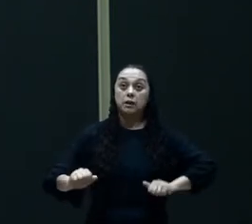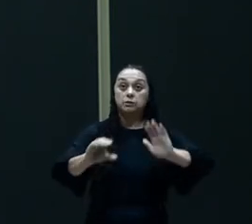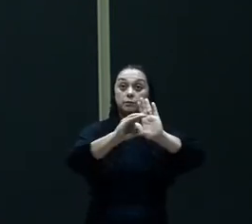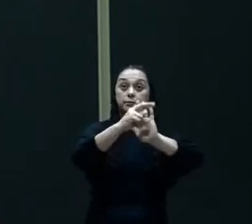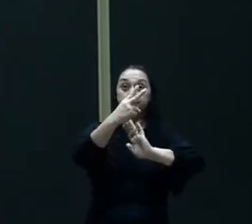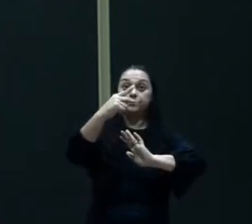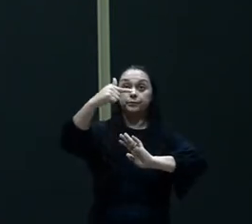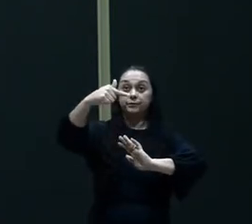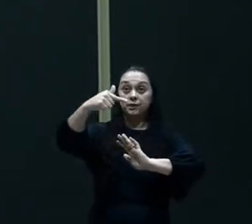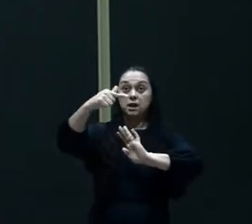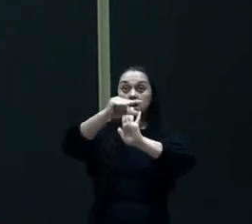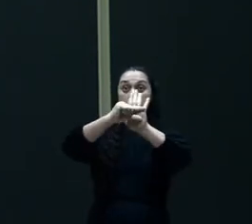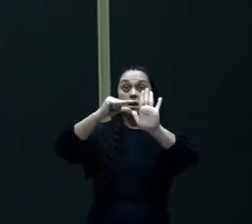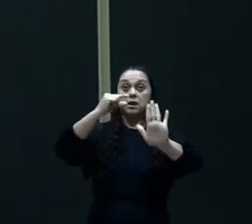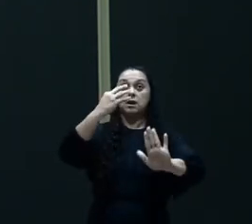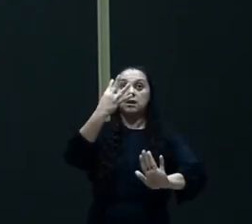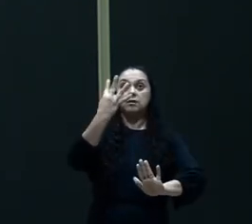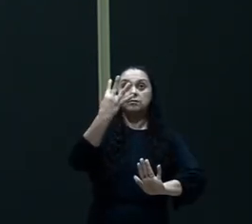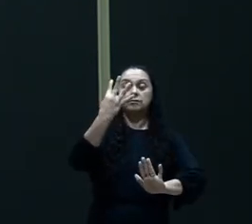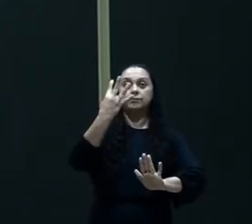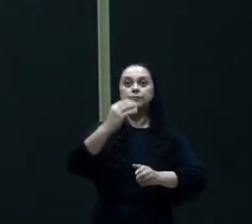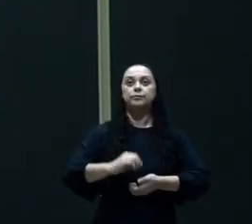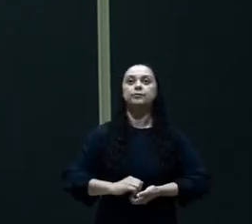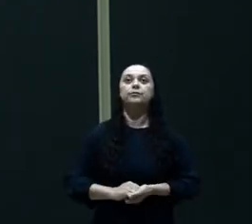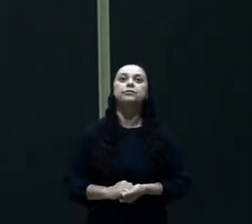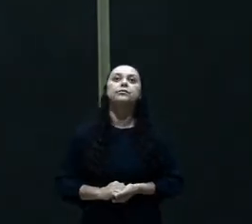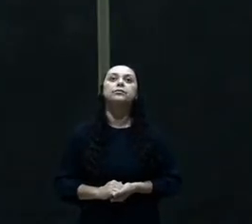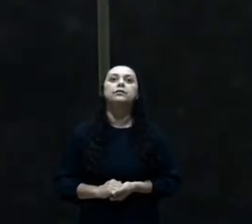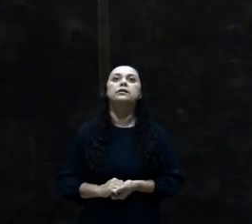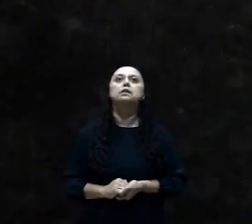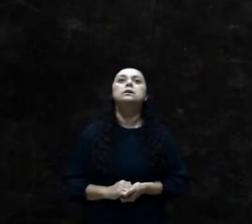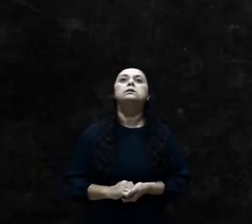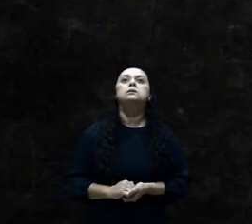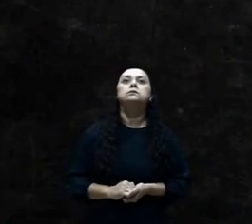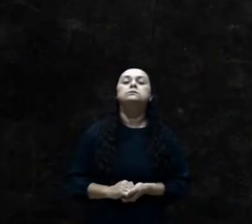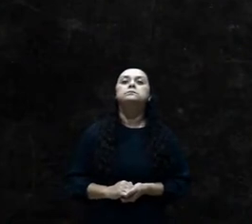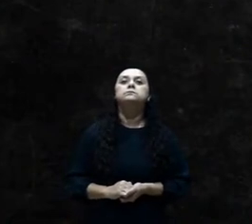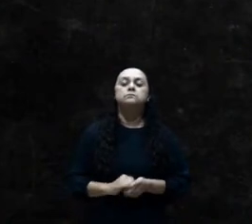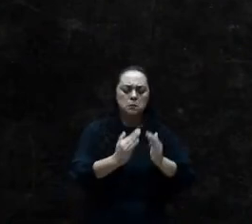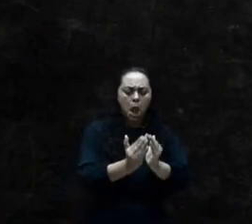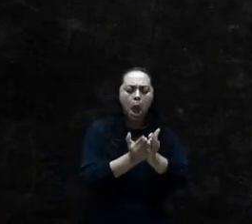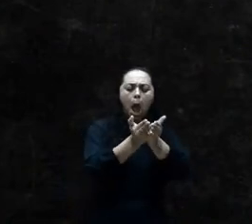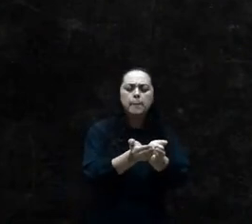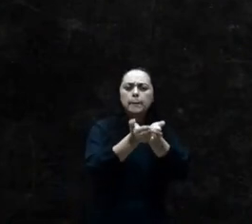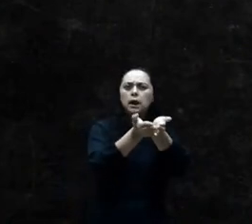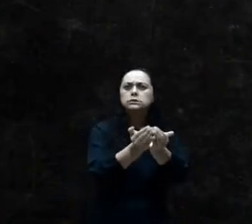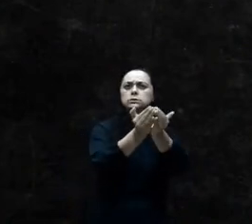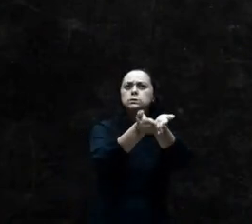Capítulo de número 4 se conseguir colocar aí na tela por favor partindo